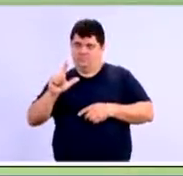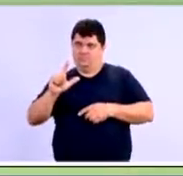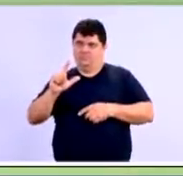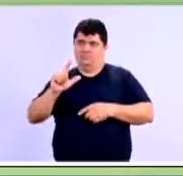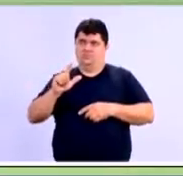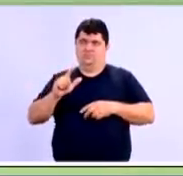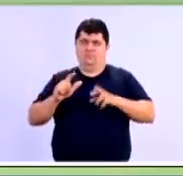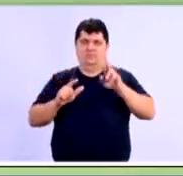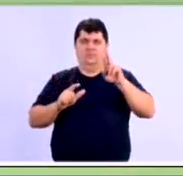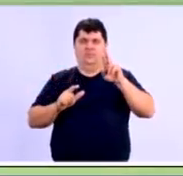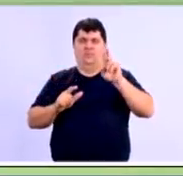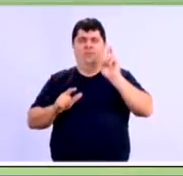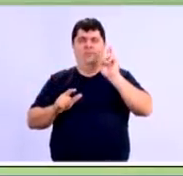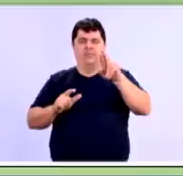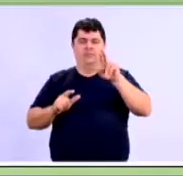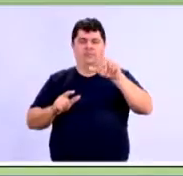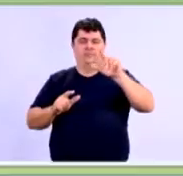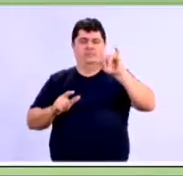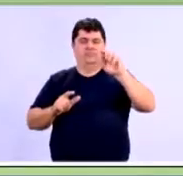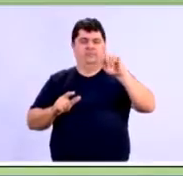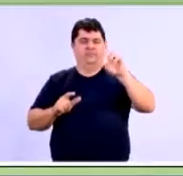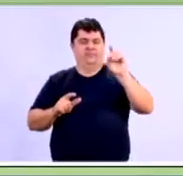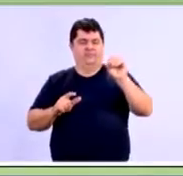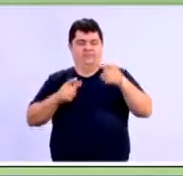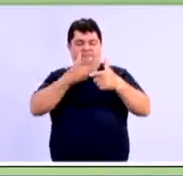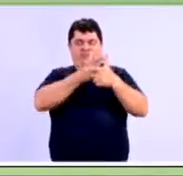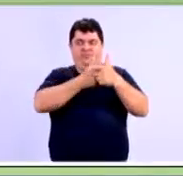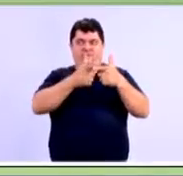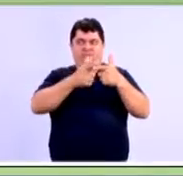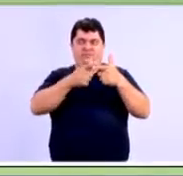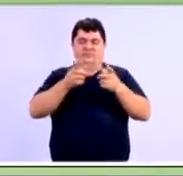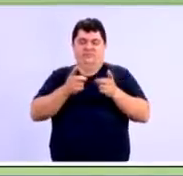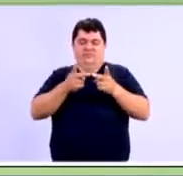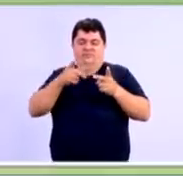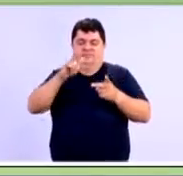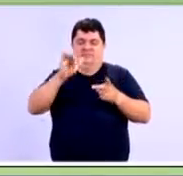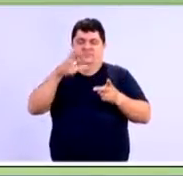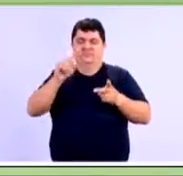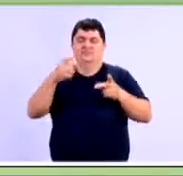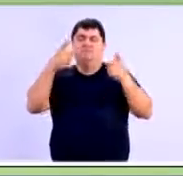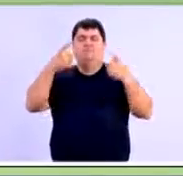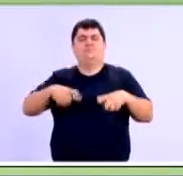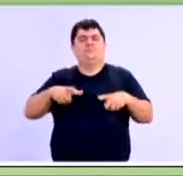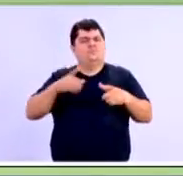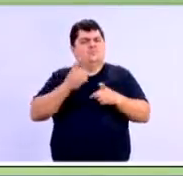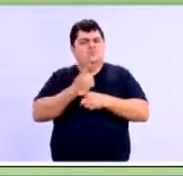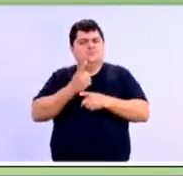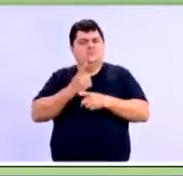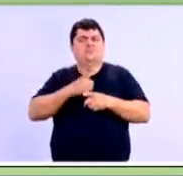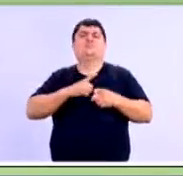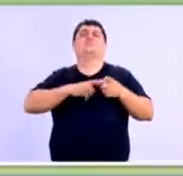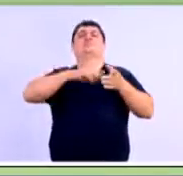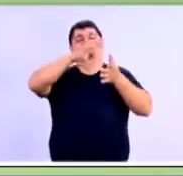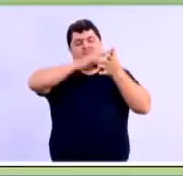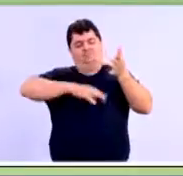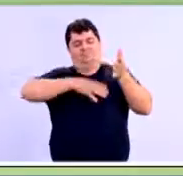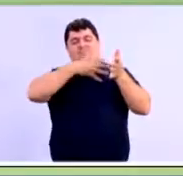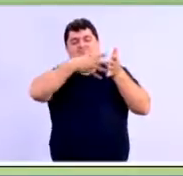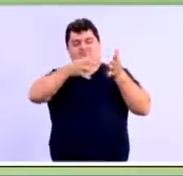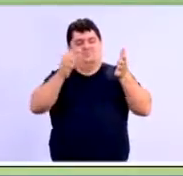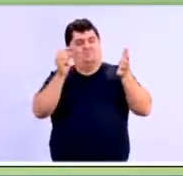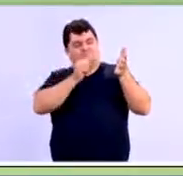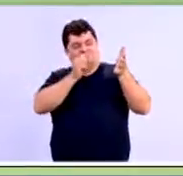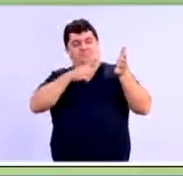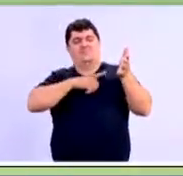fórmula é resultado líquido ou lucro líquido dividido por vendas líquidas. Onde é que eu vou achar isso? Vou achar isso na demonstração